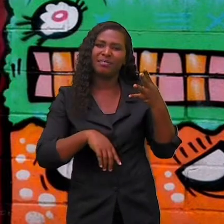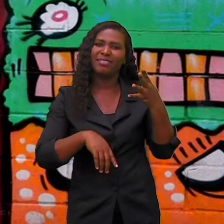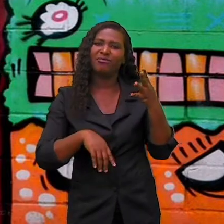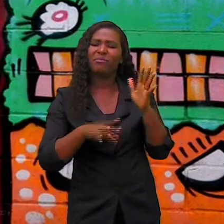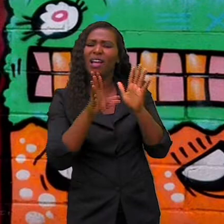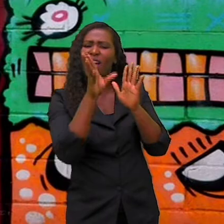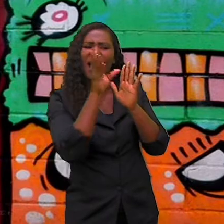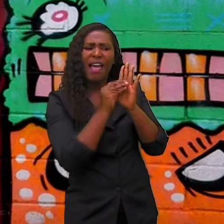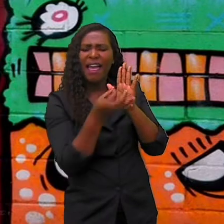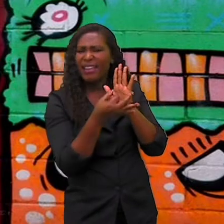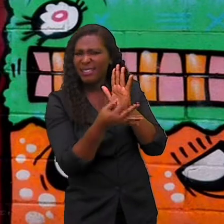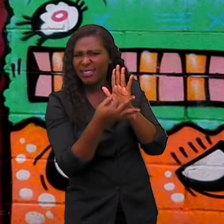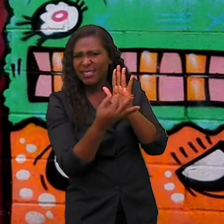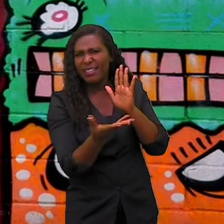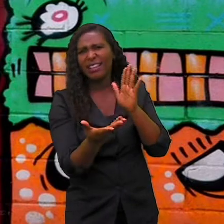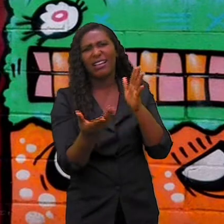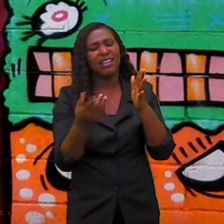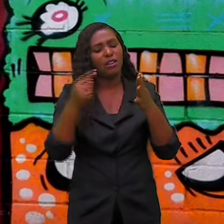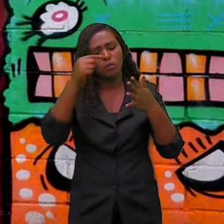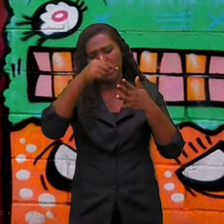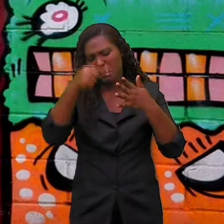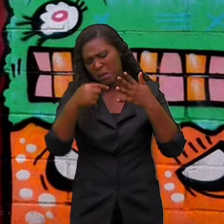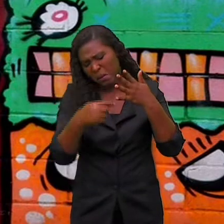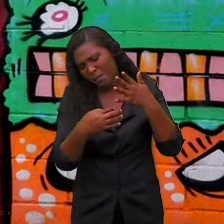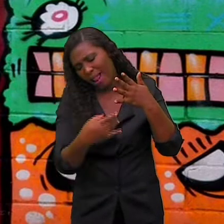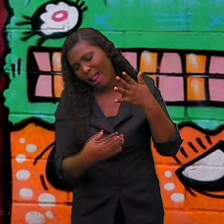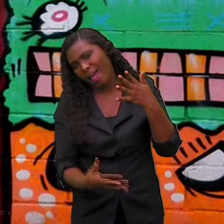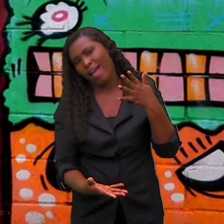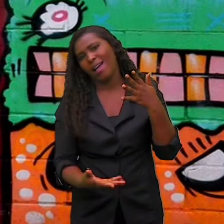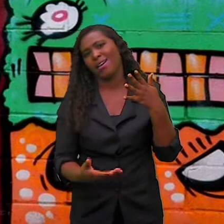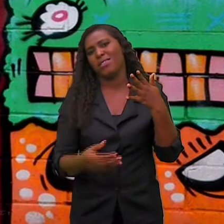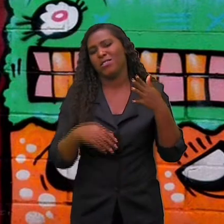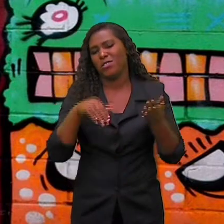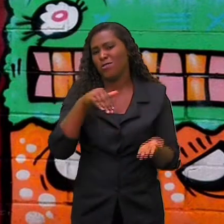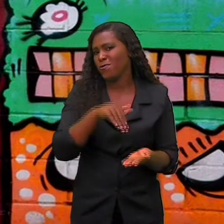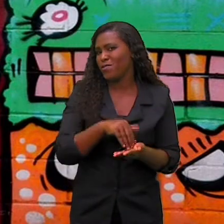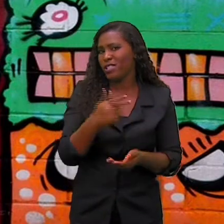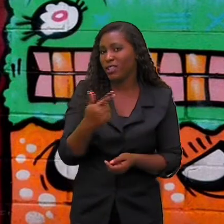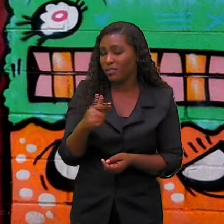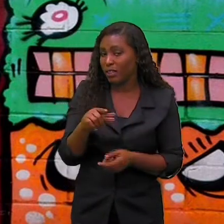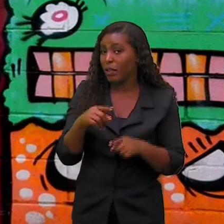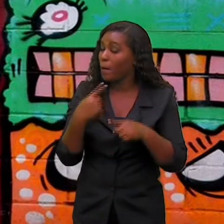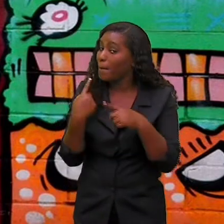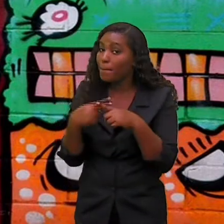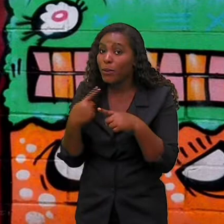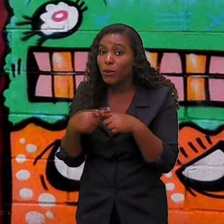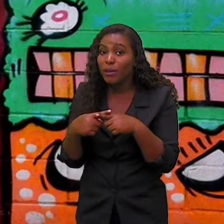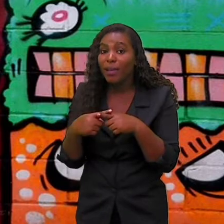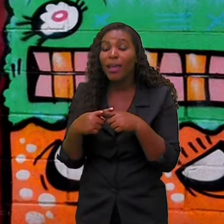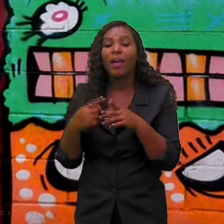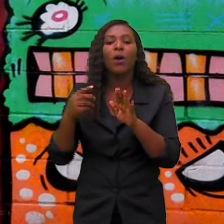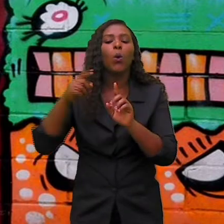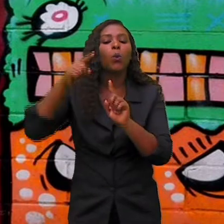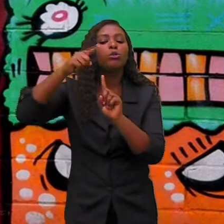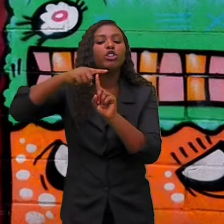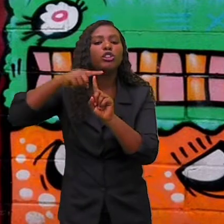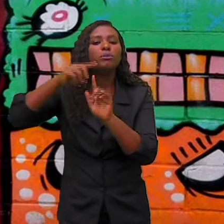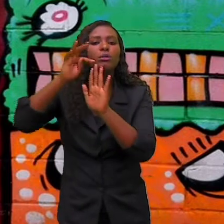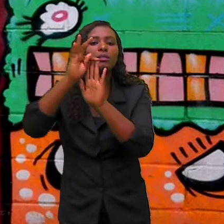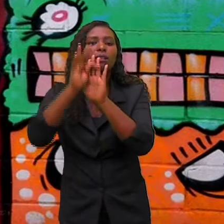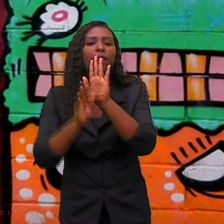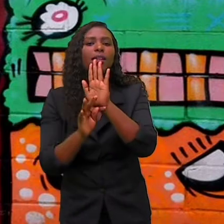não é mesmo? E por que é um texto expositivo, pessoal? Porque o objetivo desse tipo textual